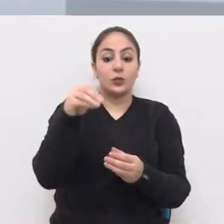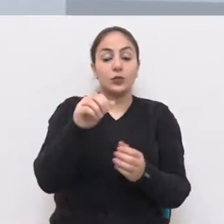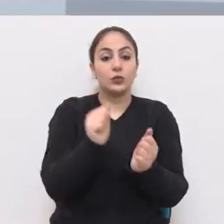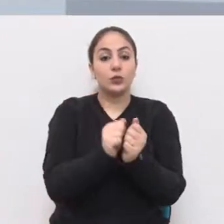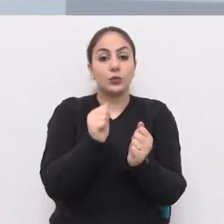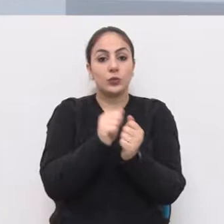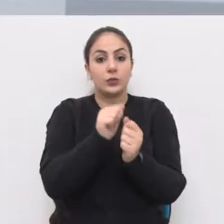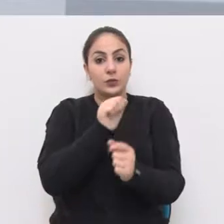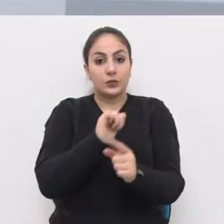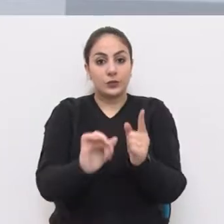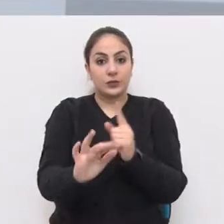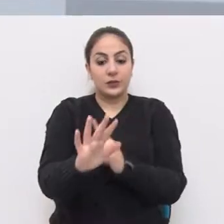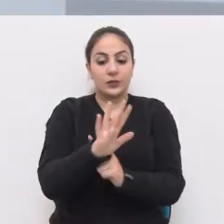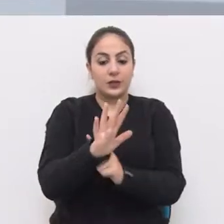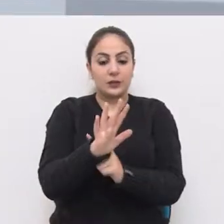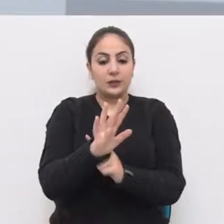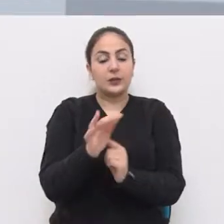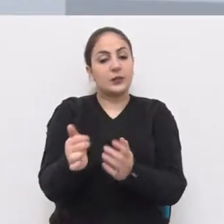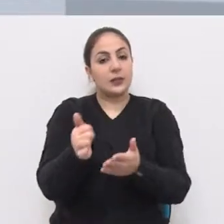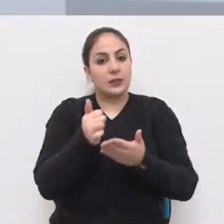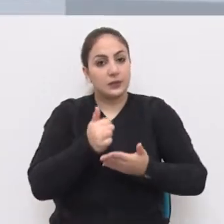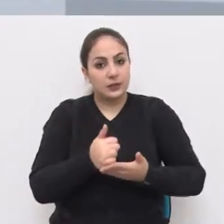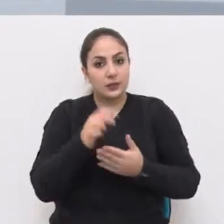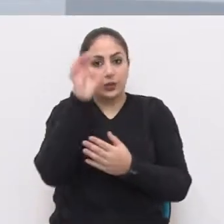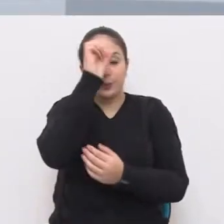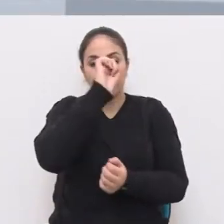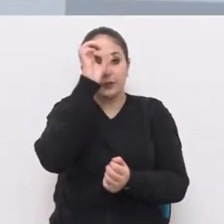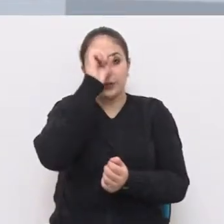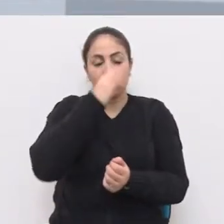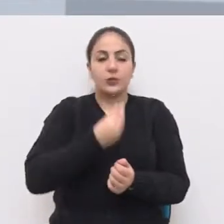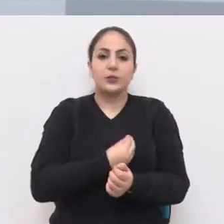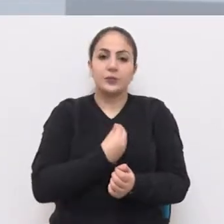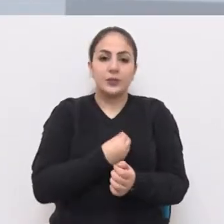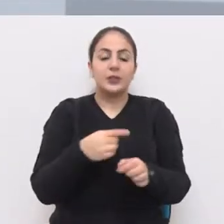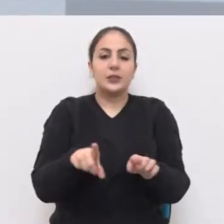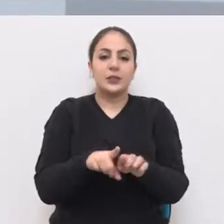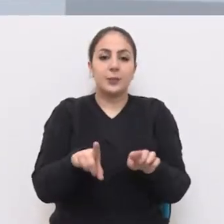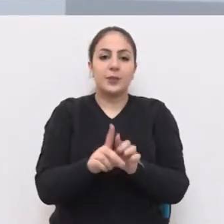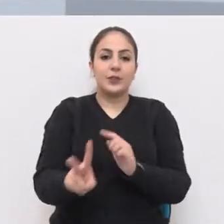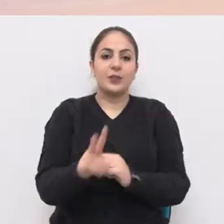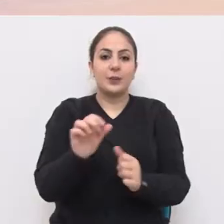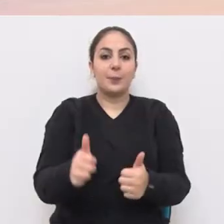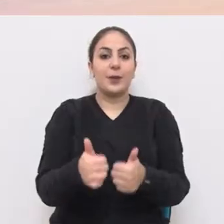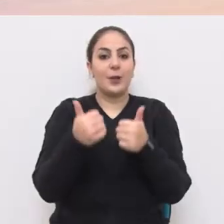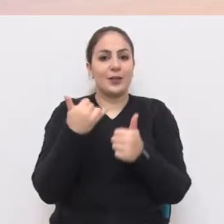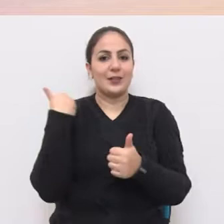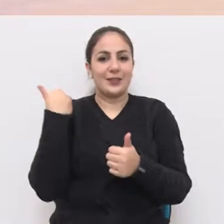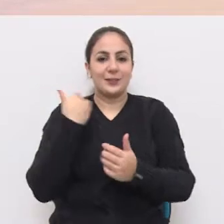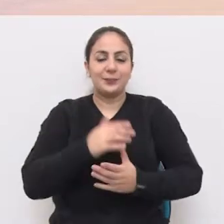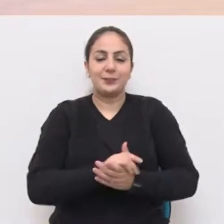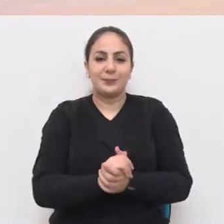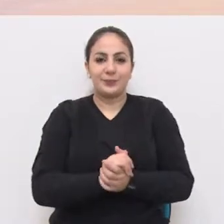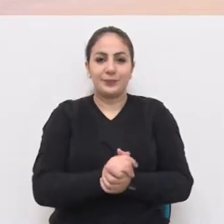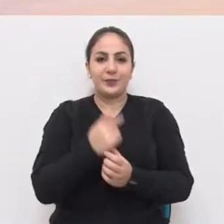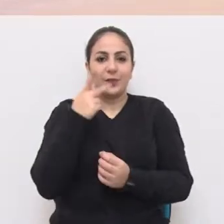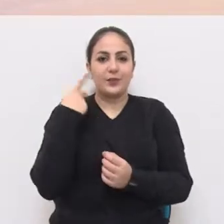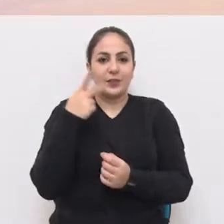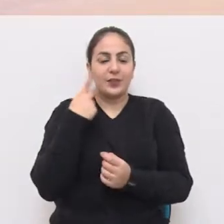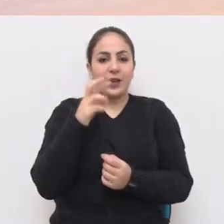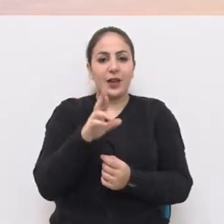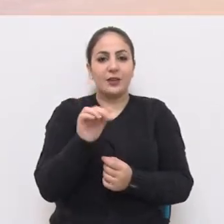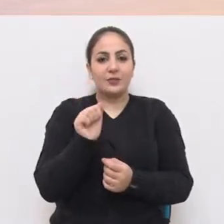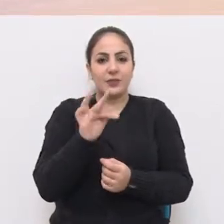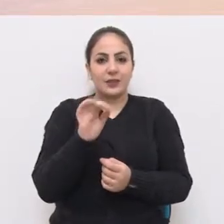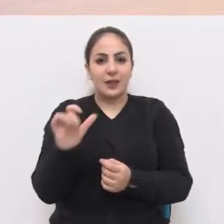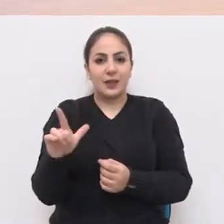na sociedade, né, trazendo seu aprendizado de vida e valorizando a melhor idade, né? O vereador Rafael Colucci é